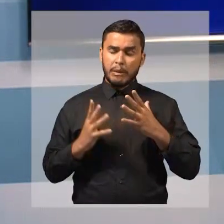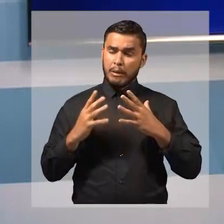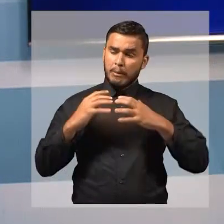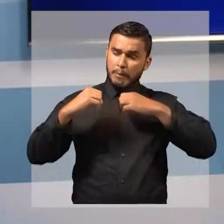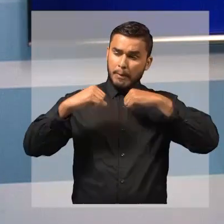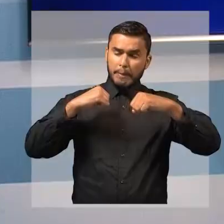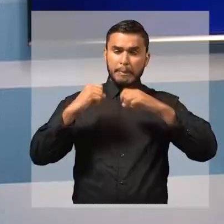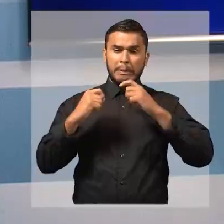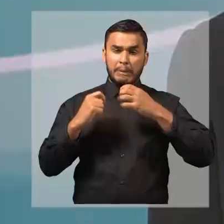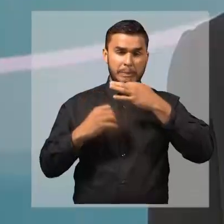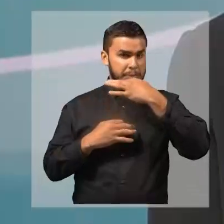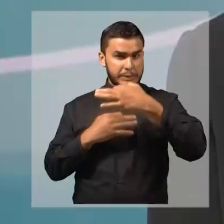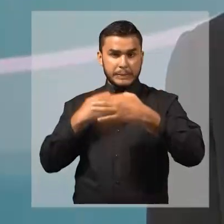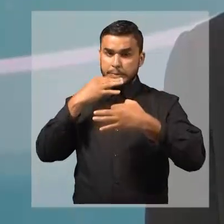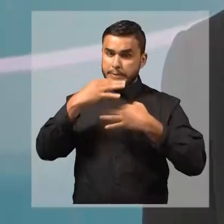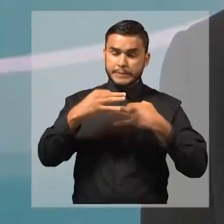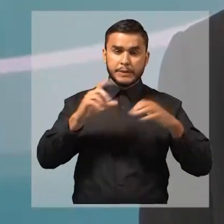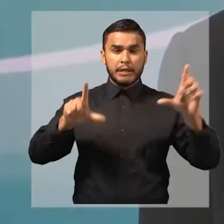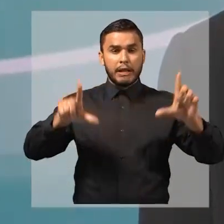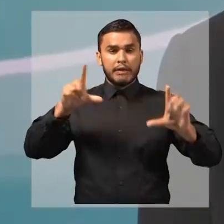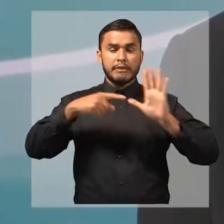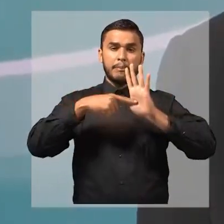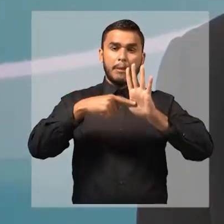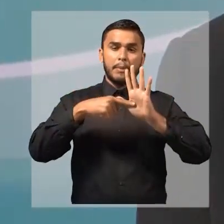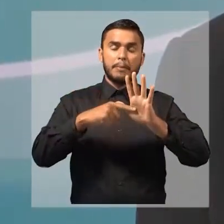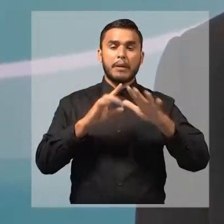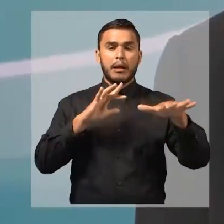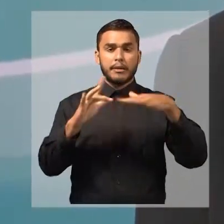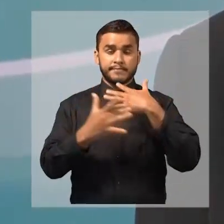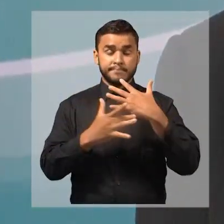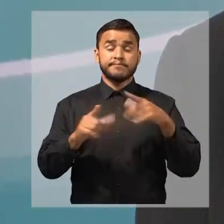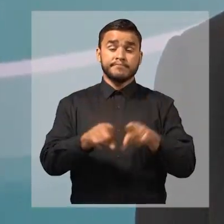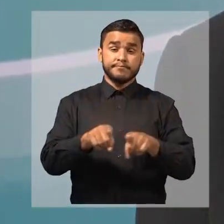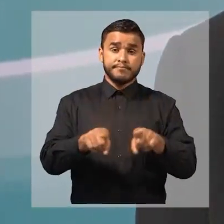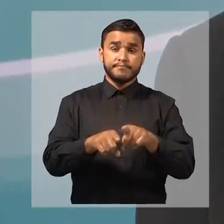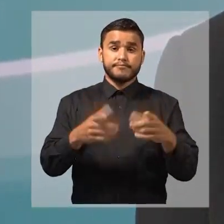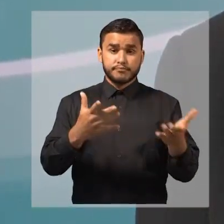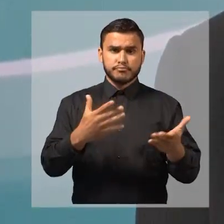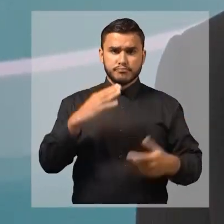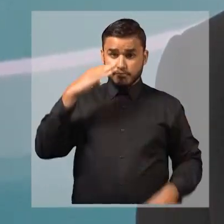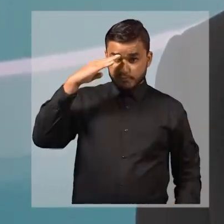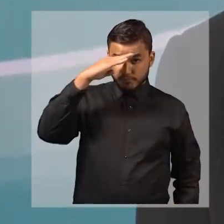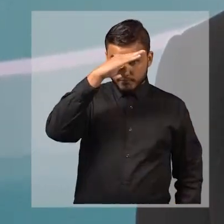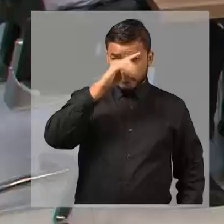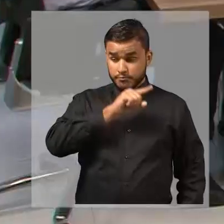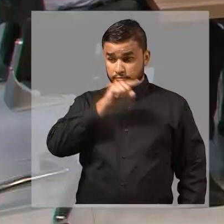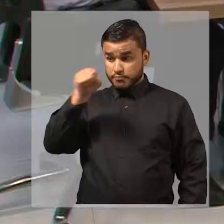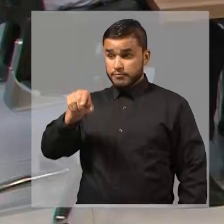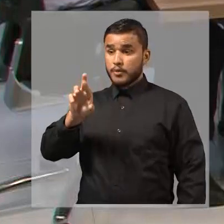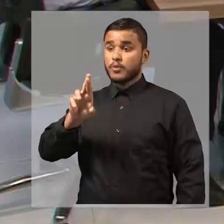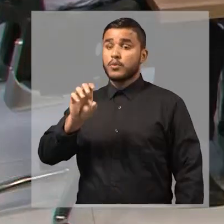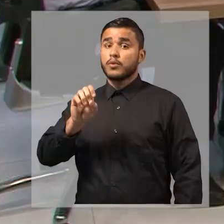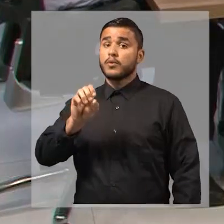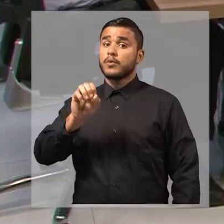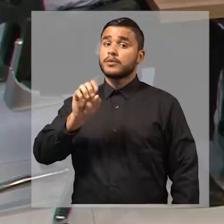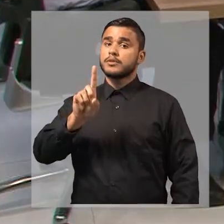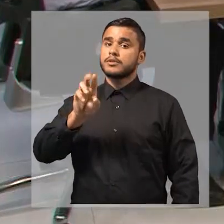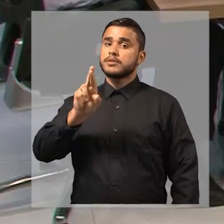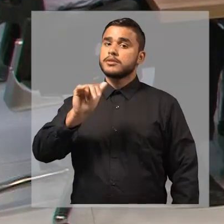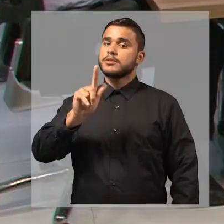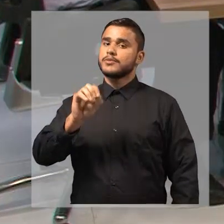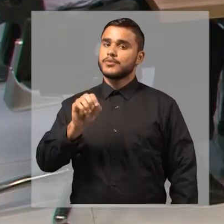pela mídia, chamada mídia grande, e pelas redes sociais, entre o presidente da República e o presidente da Câmara